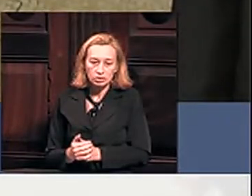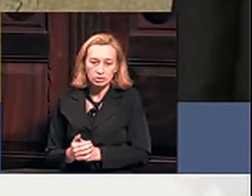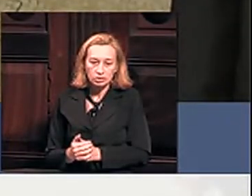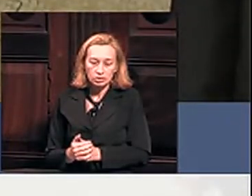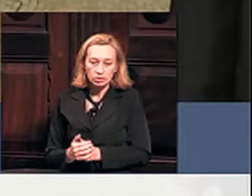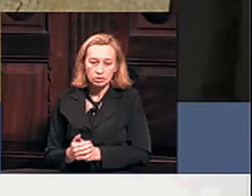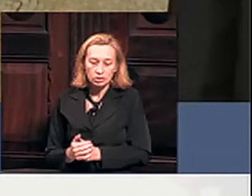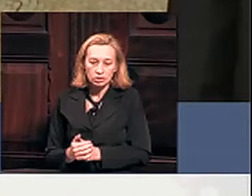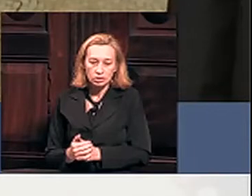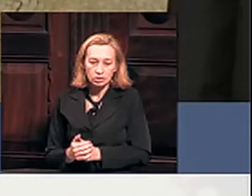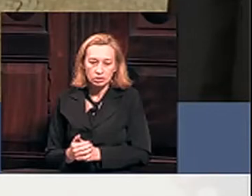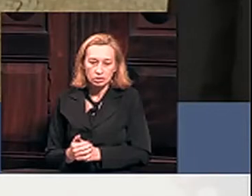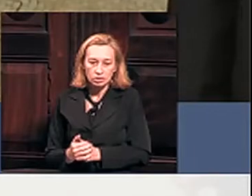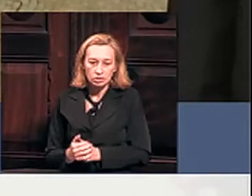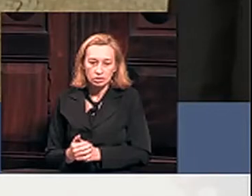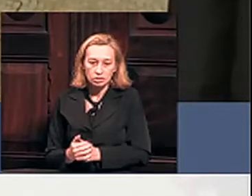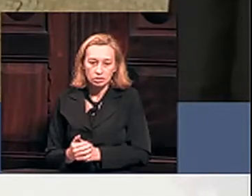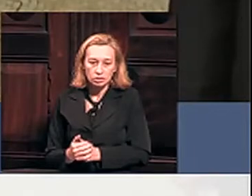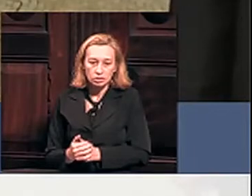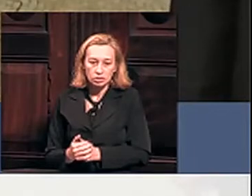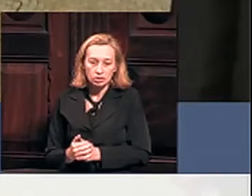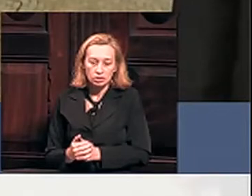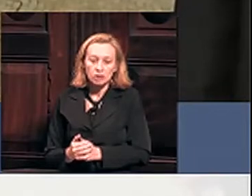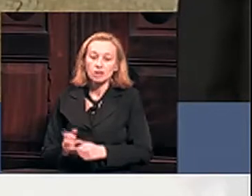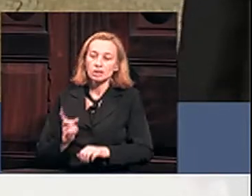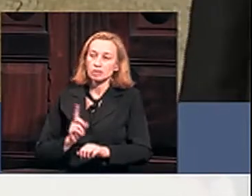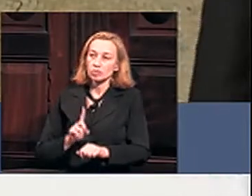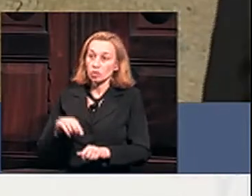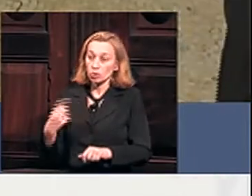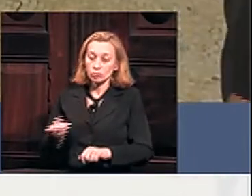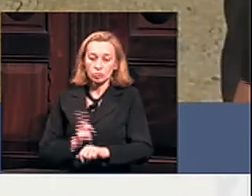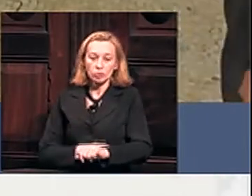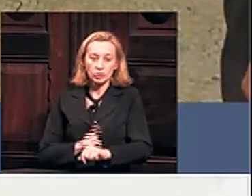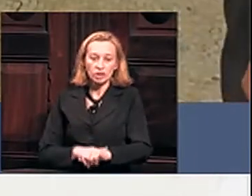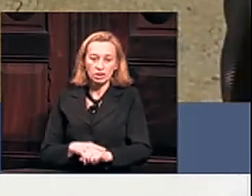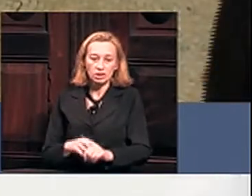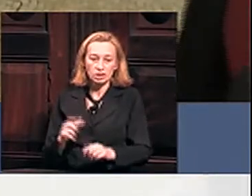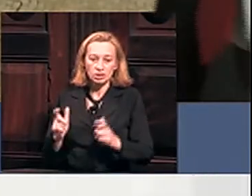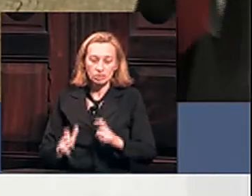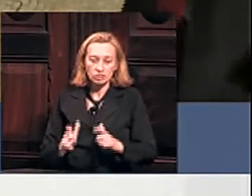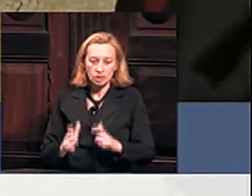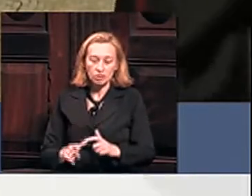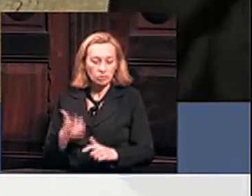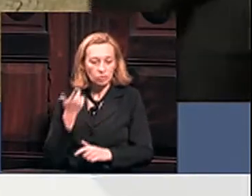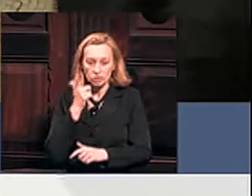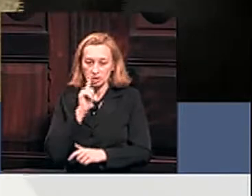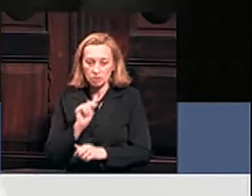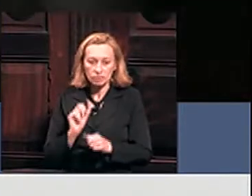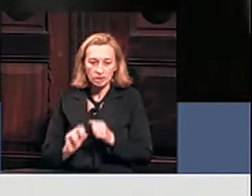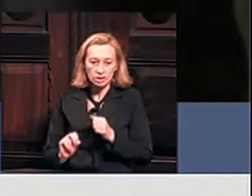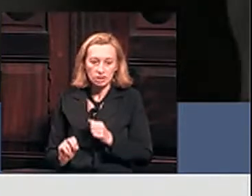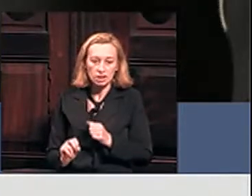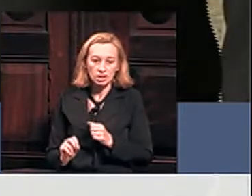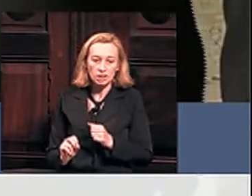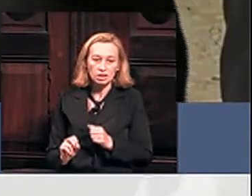momento essa casa não conseguiu fazer, é de poder autorizar o governo